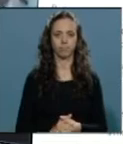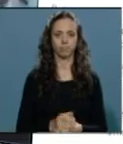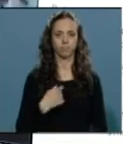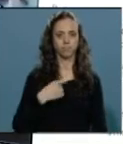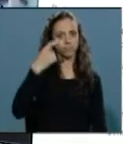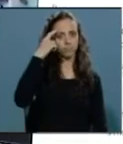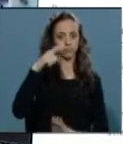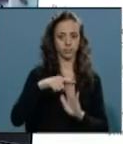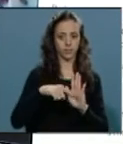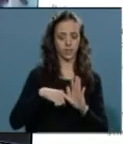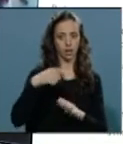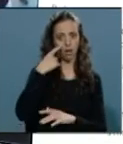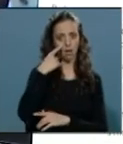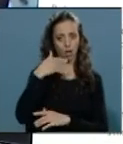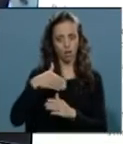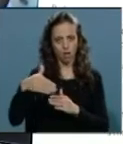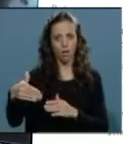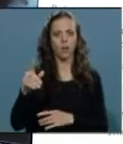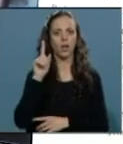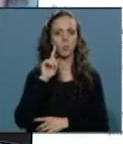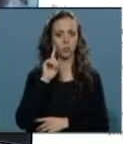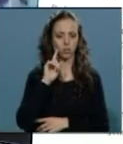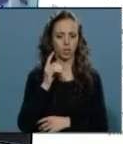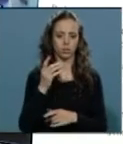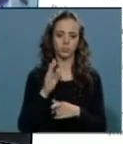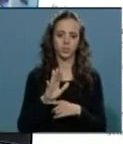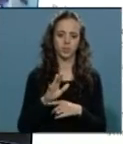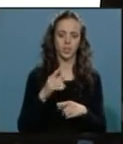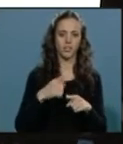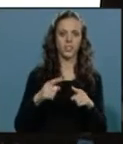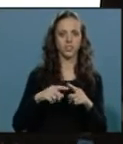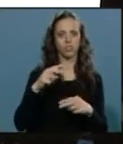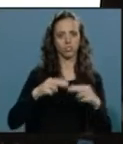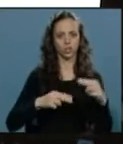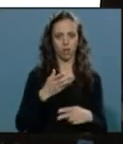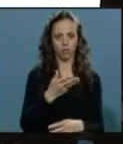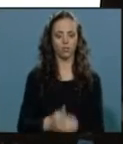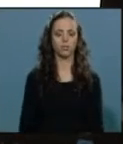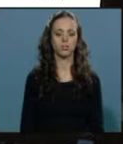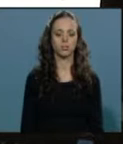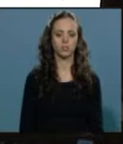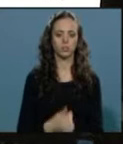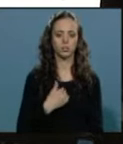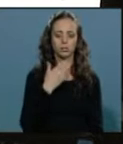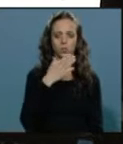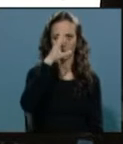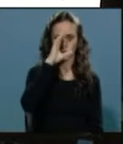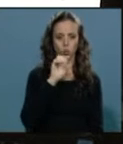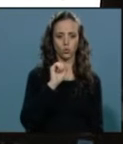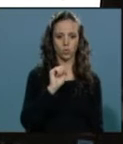Penso que medidas a longo prazo serão importantes, nomeadamente uma diferenciação fiscal. Penso ao governo